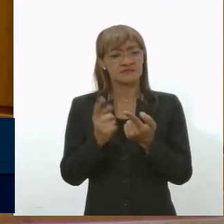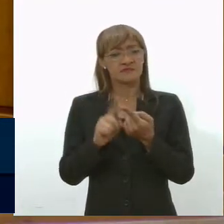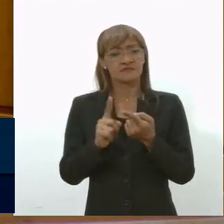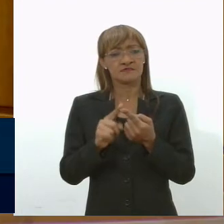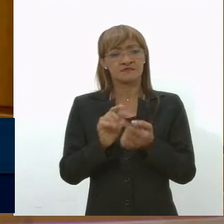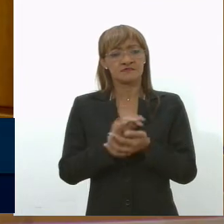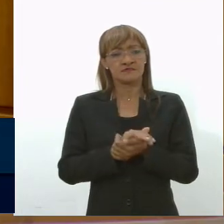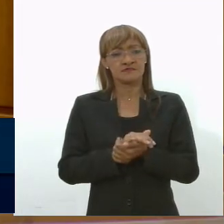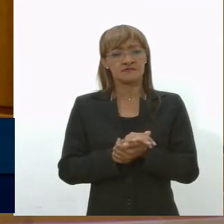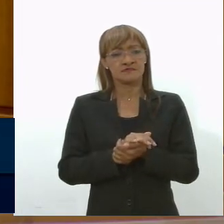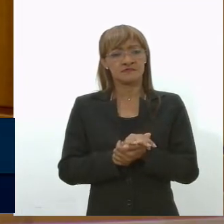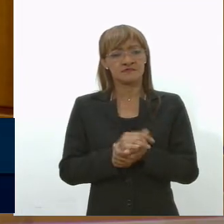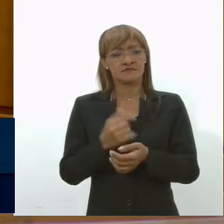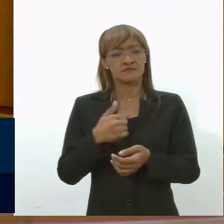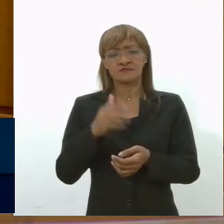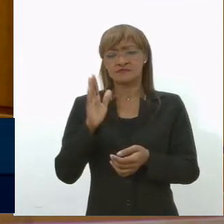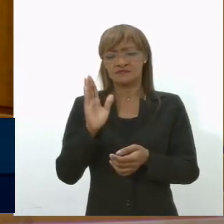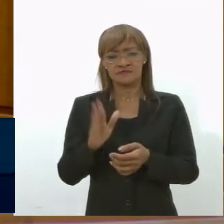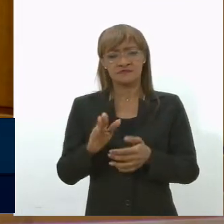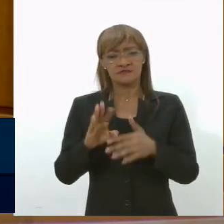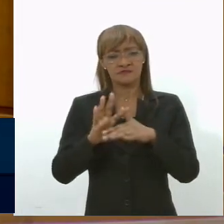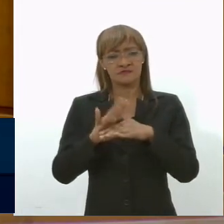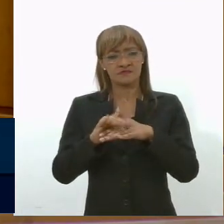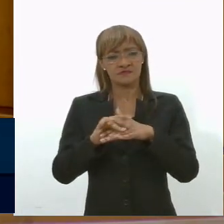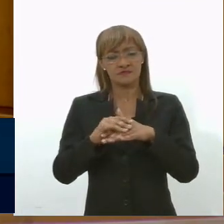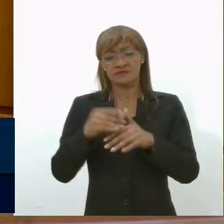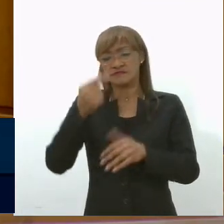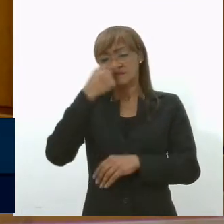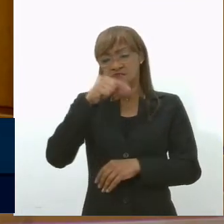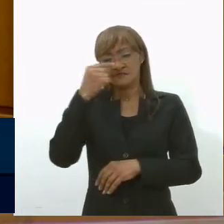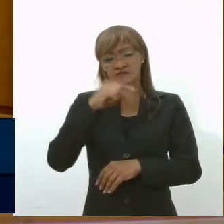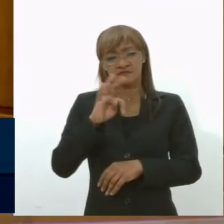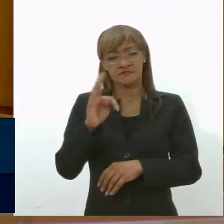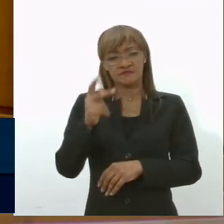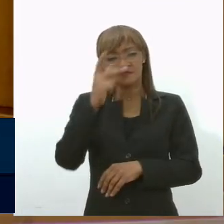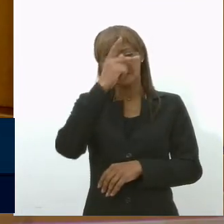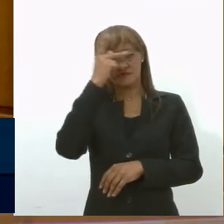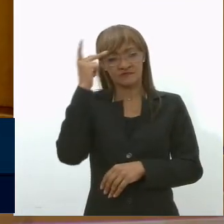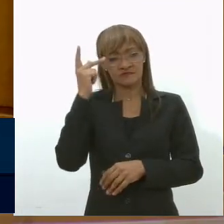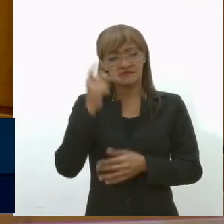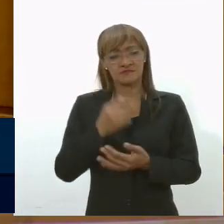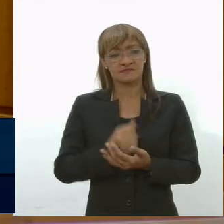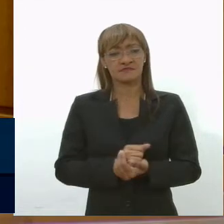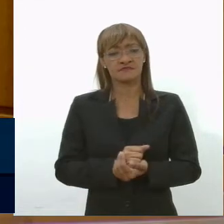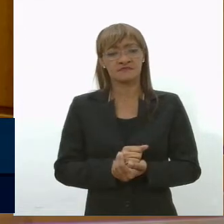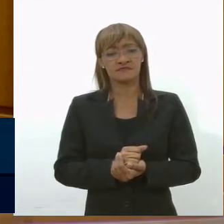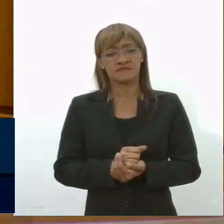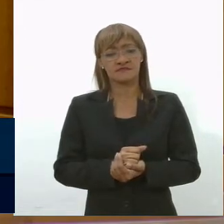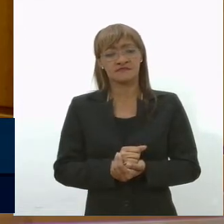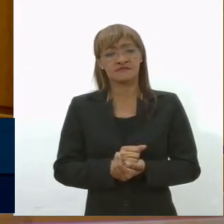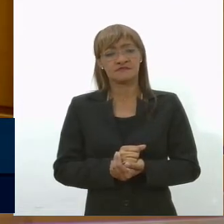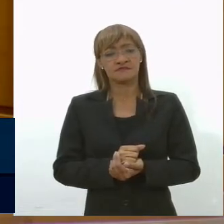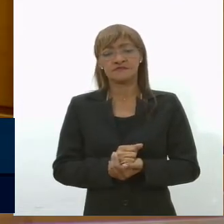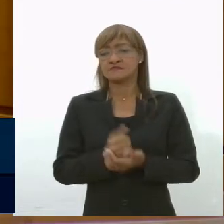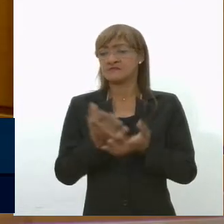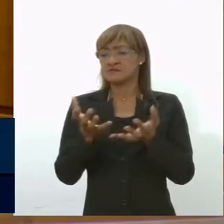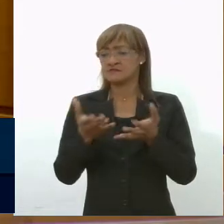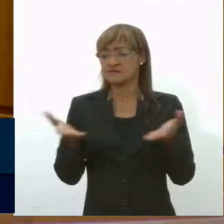recuperado dessa virose que está acometendo todo mundo, ainda em processo de recuperação, na verdade, quero registrar na manhã de